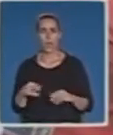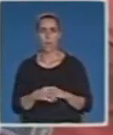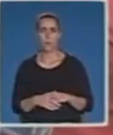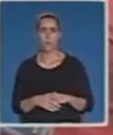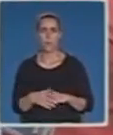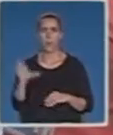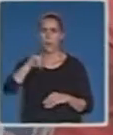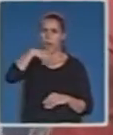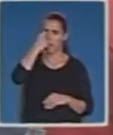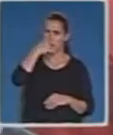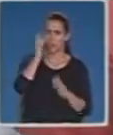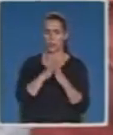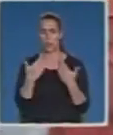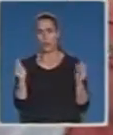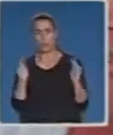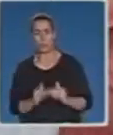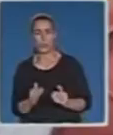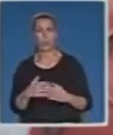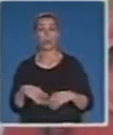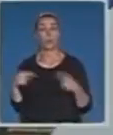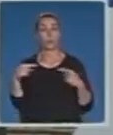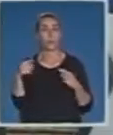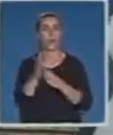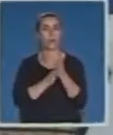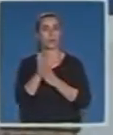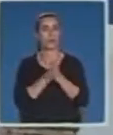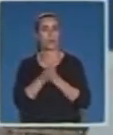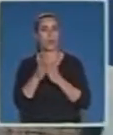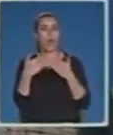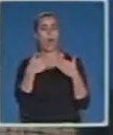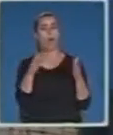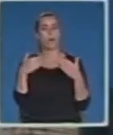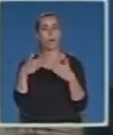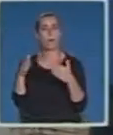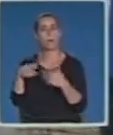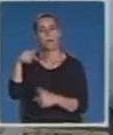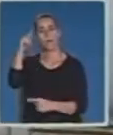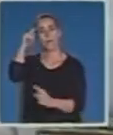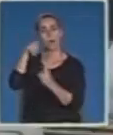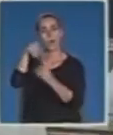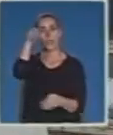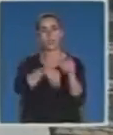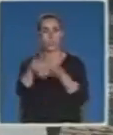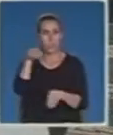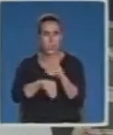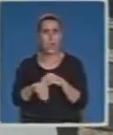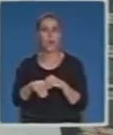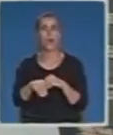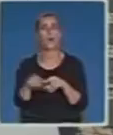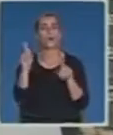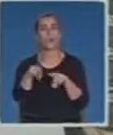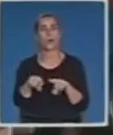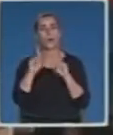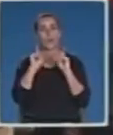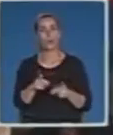Mais caneta, menos folheto. O CDS não perde a oportunidade de tentar abrir portas em direção à eleição e de se meter de cabeça na corrida